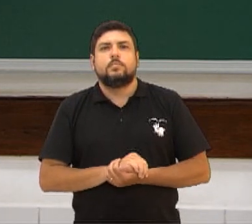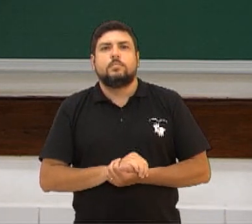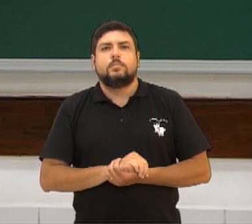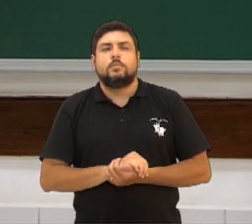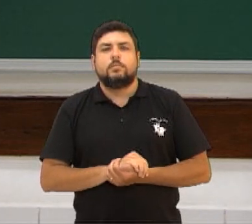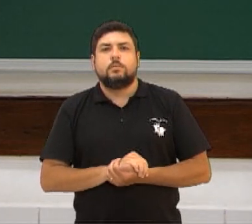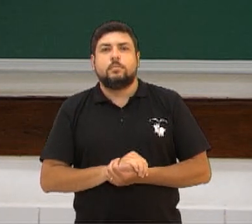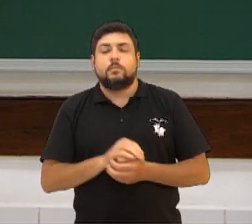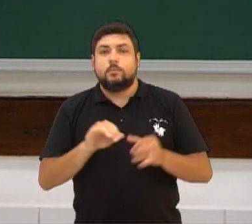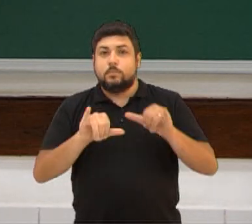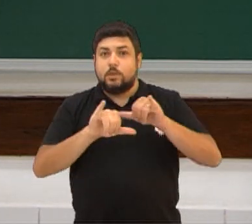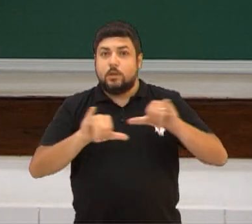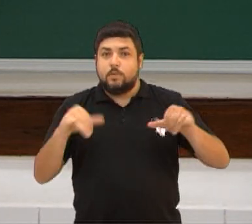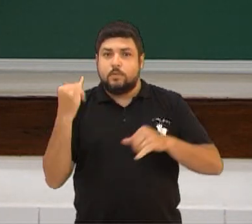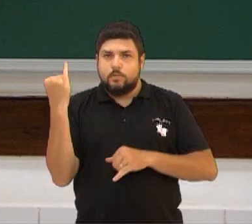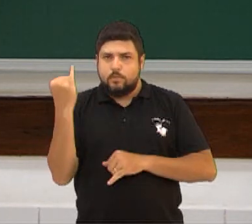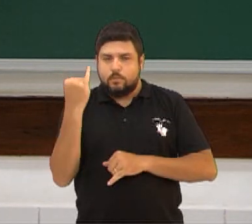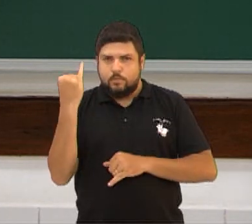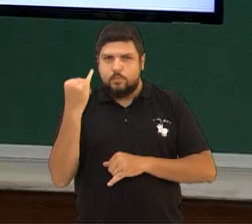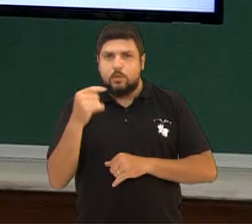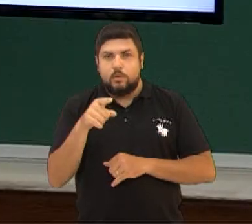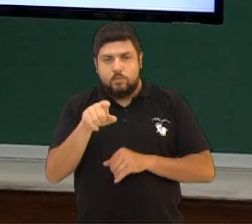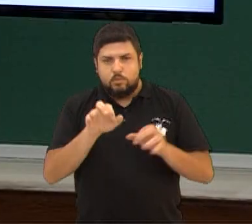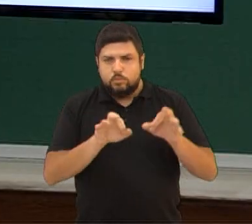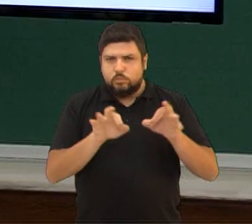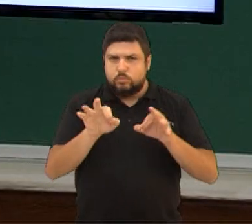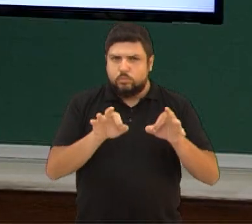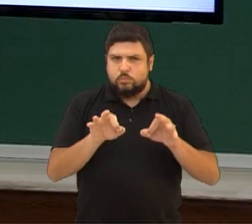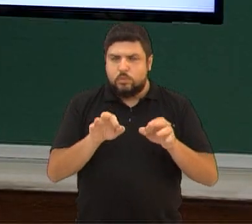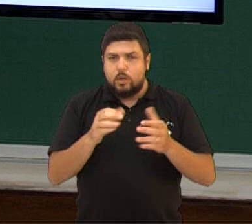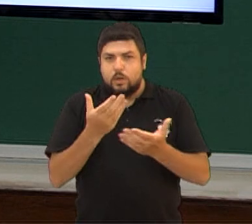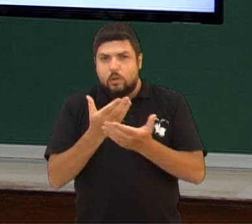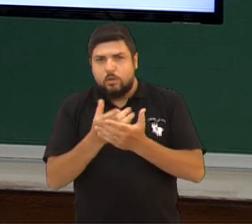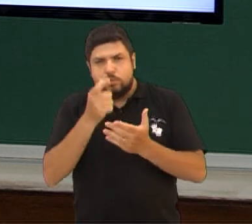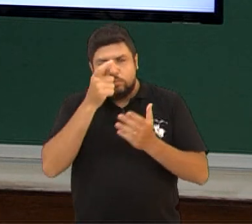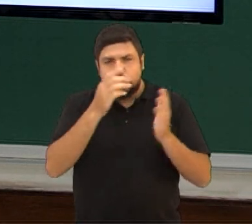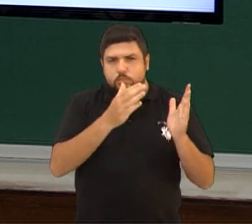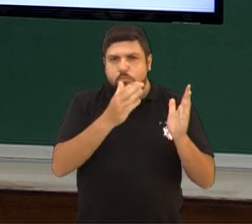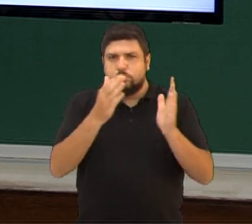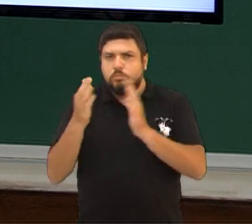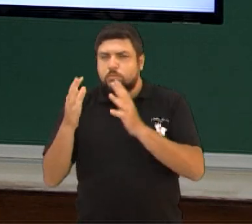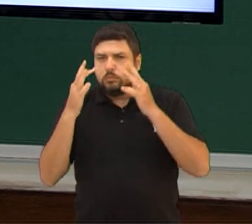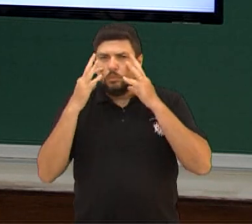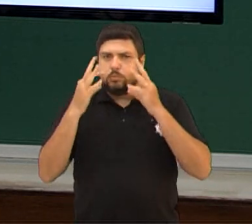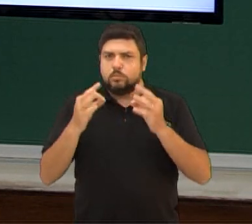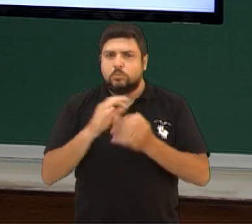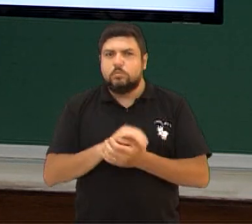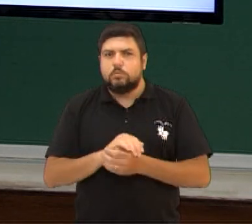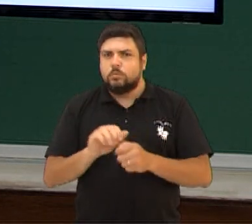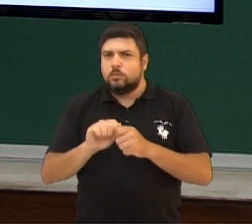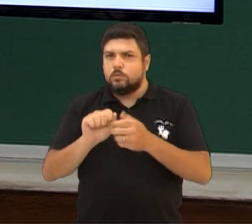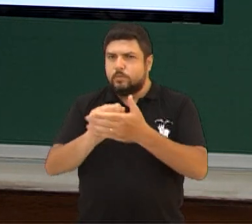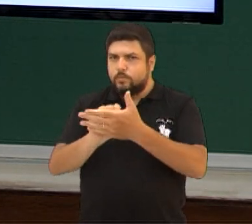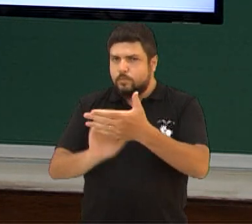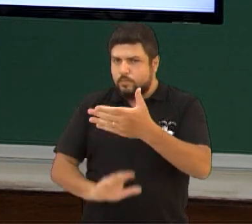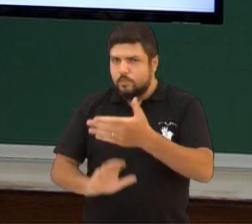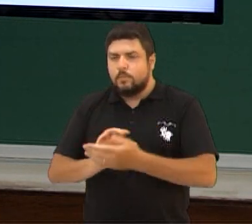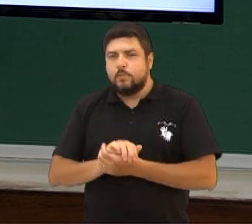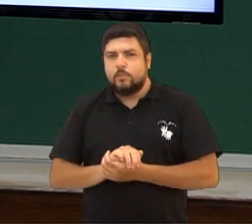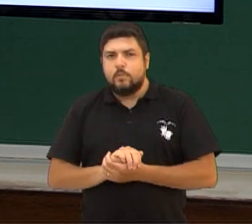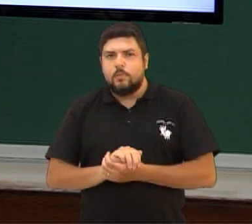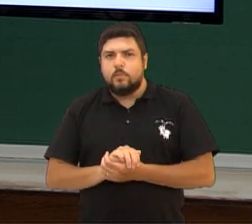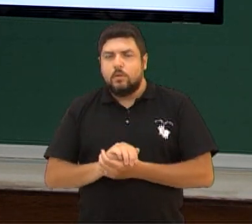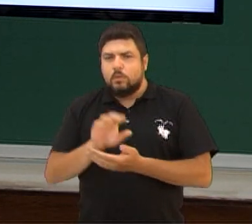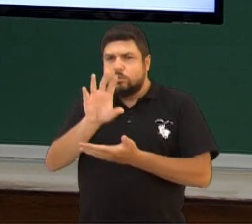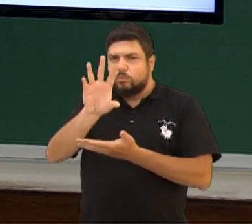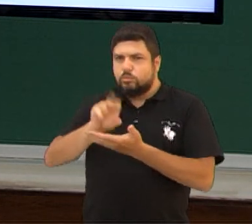Avisos importantes: se organize, assista a videoaula com atenção, realize as atividades propostas, anote as